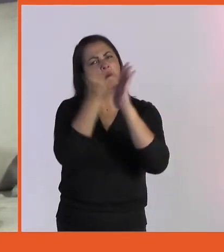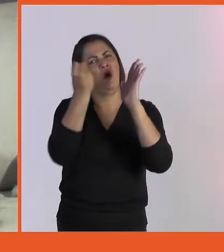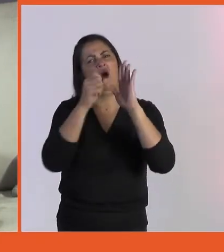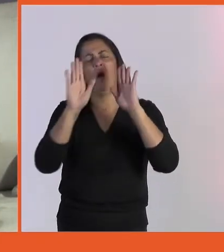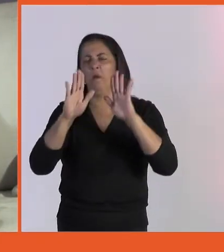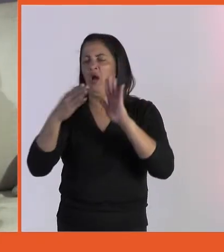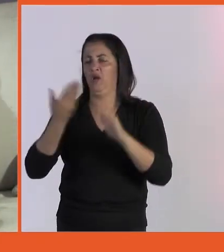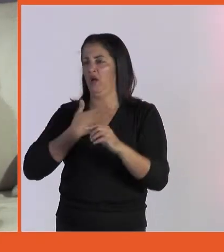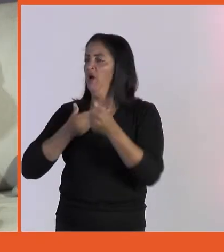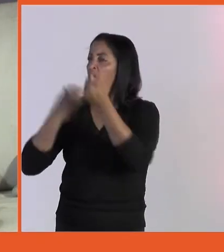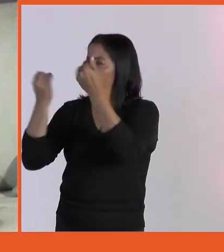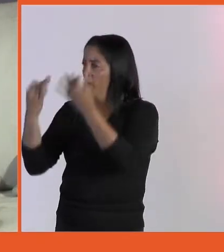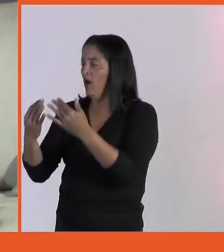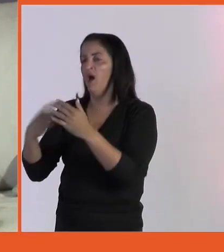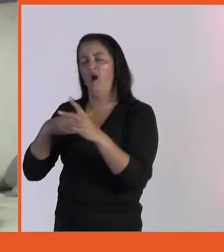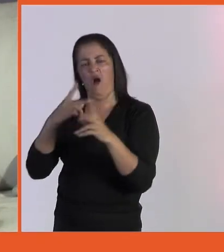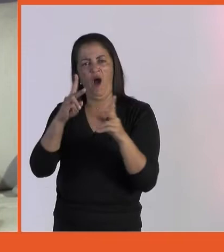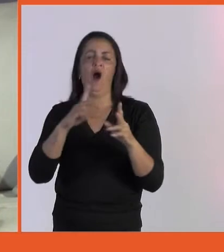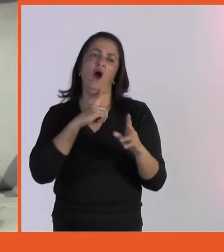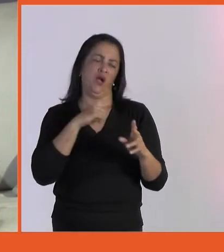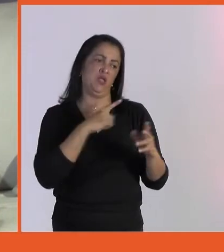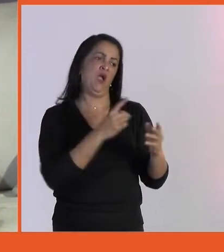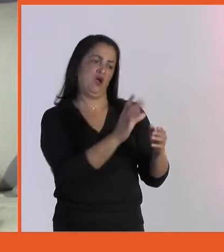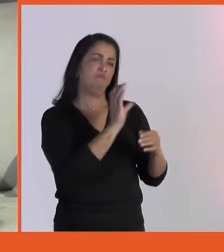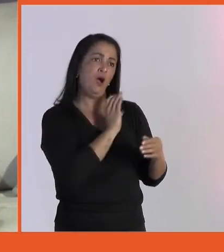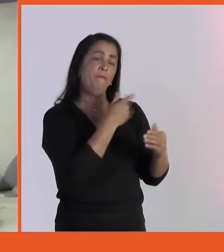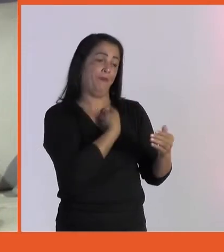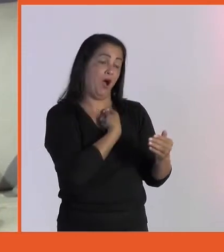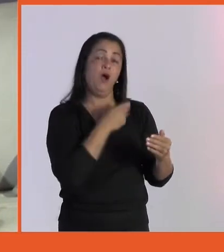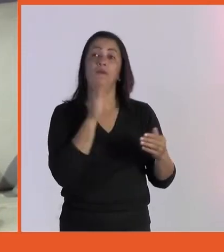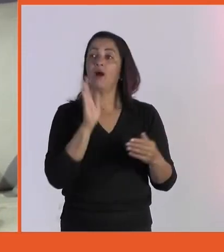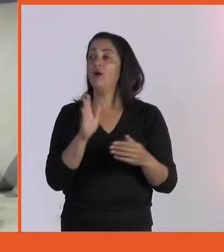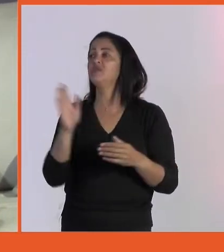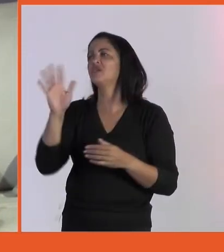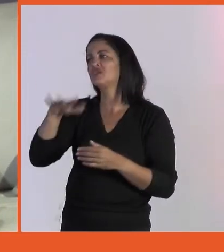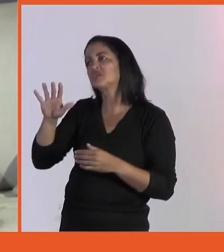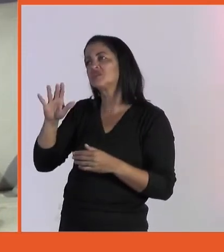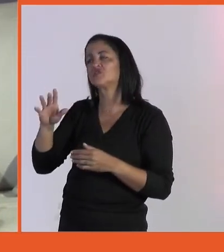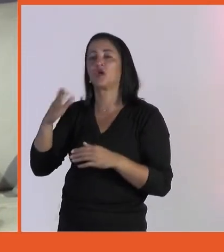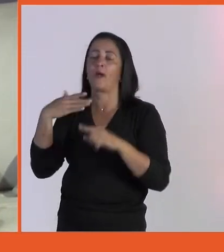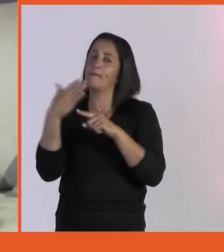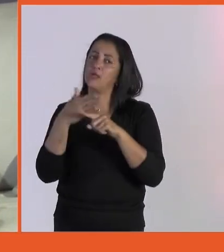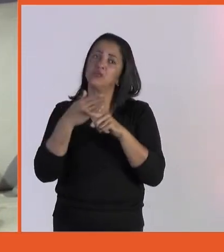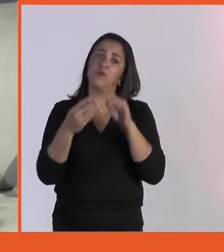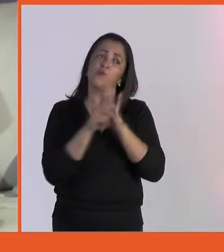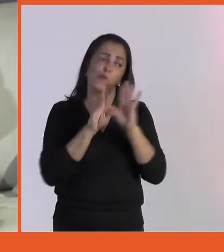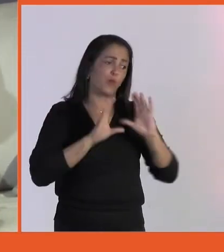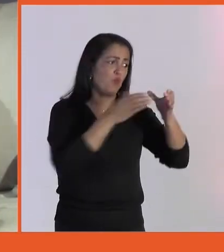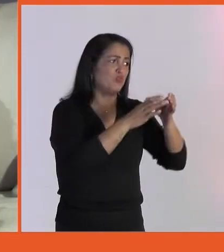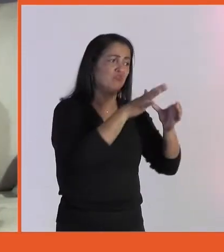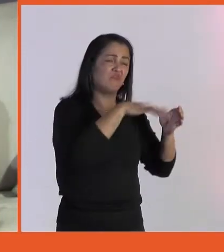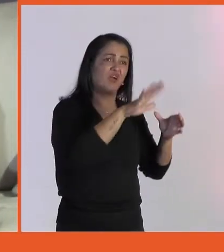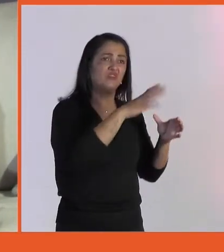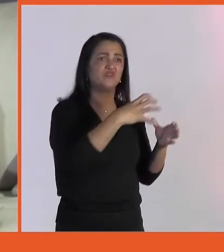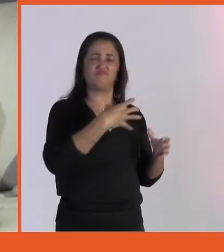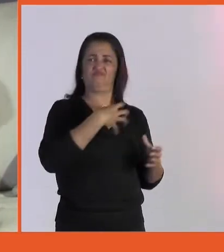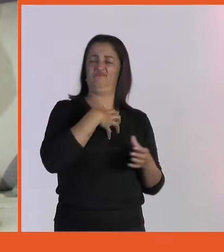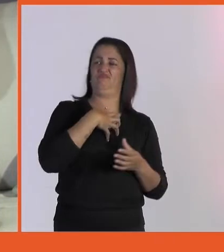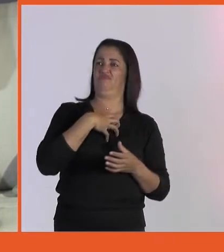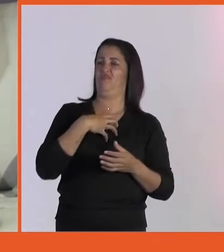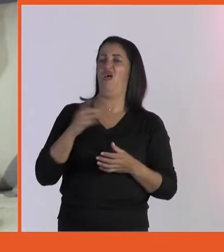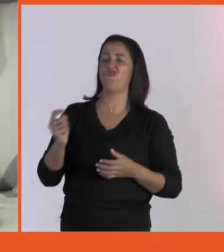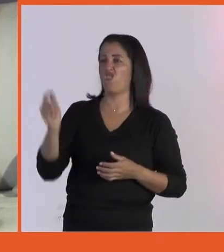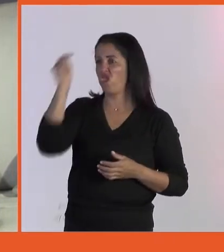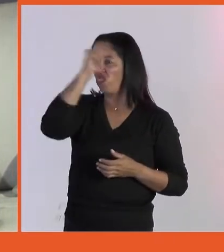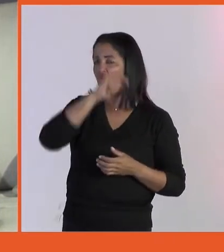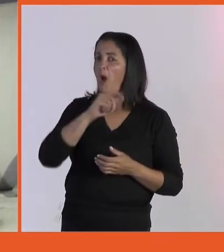conversando com o seu público, gente... Deem um like, compartilhem, engajem. Acho que faz parte da comunidade. E muitas vezes tem gente que não lembra mesmo. E às